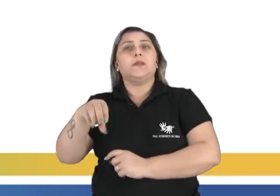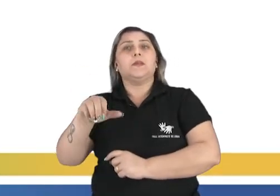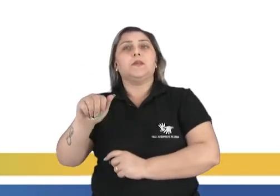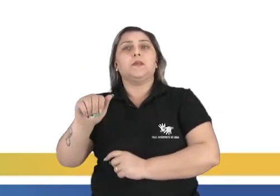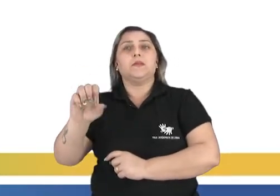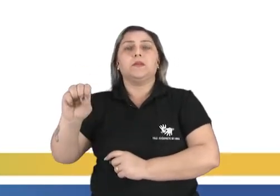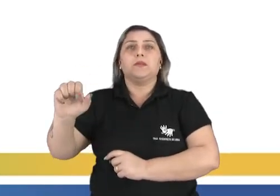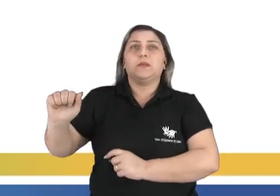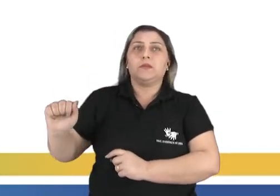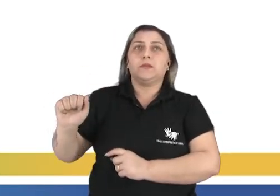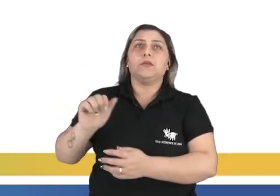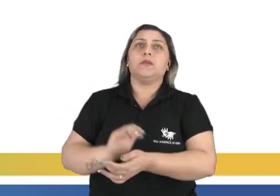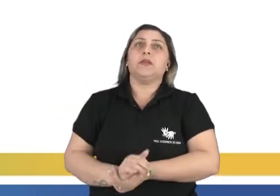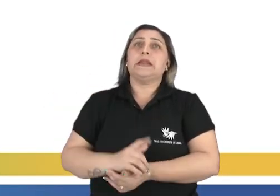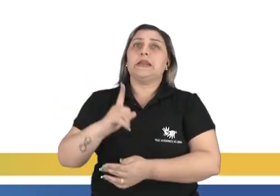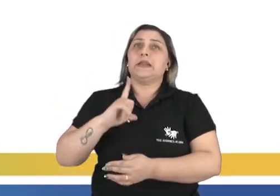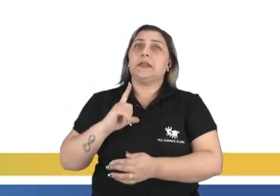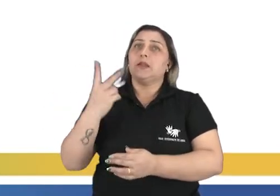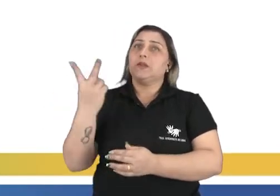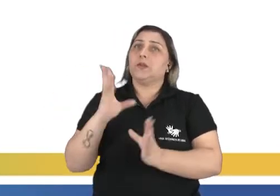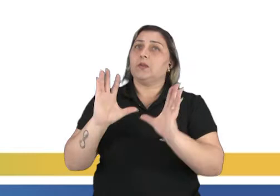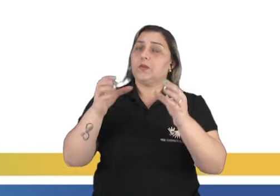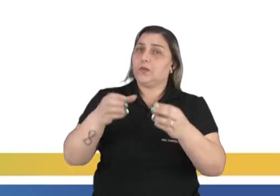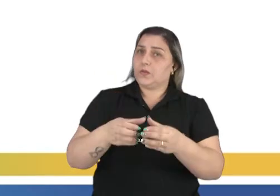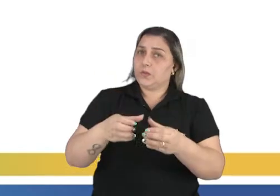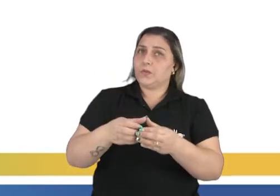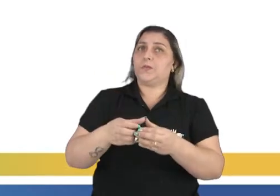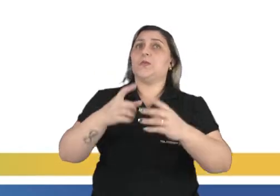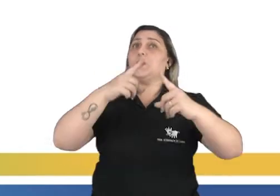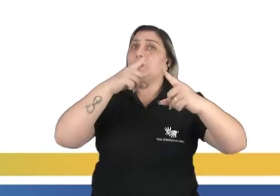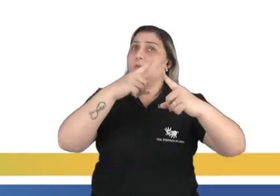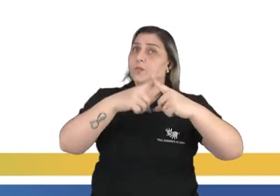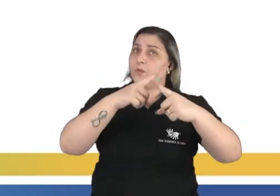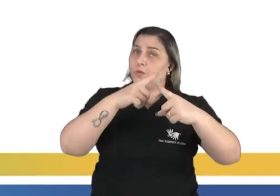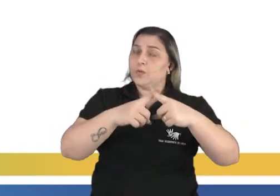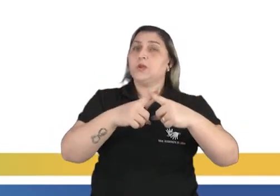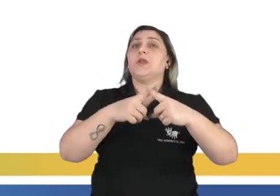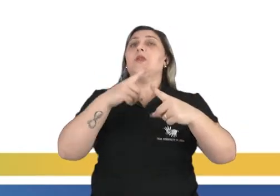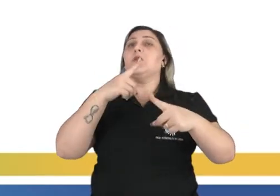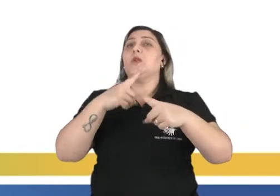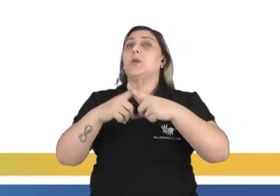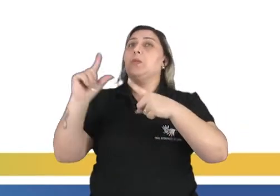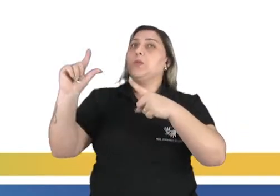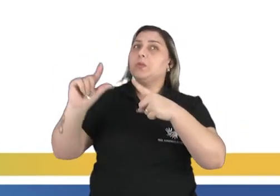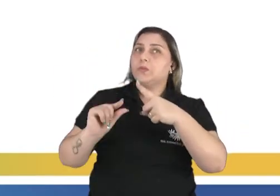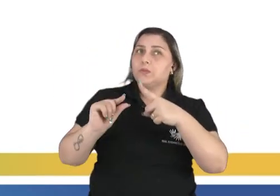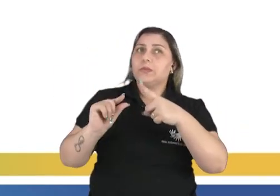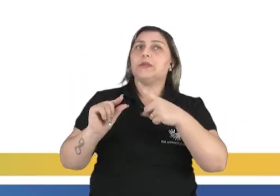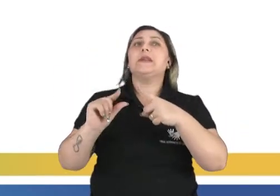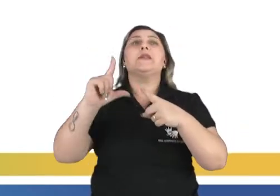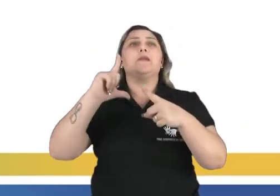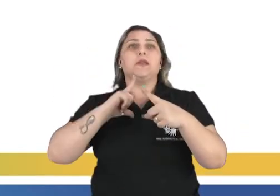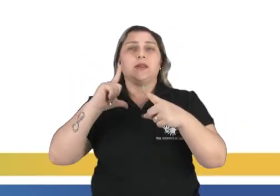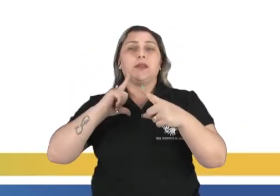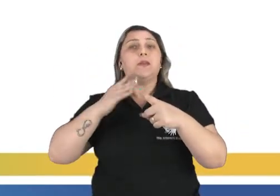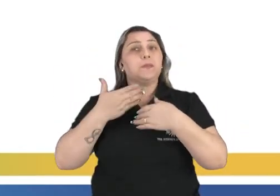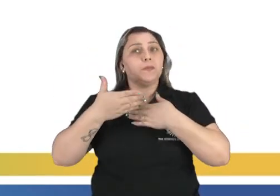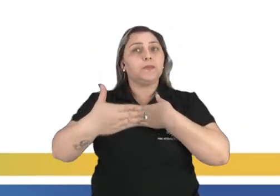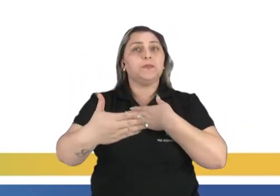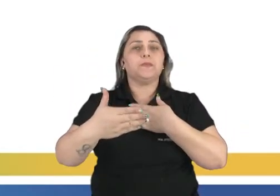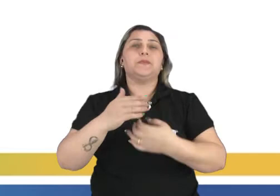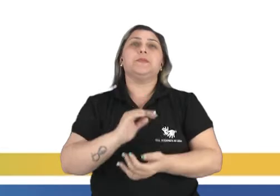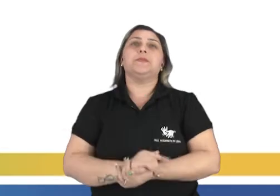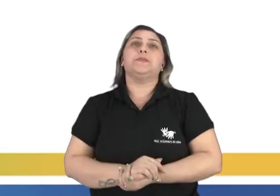unidade de medida de massa. Mas existem dois grupos que são os múltiplos e submúltiplos que veremos